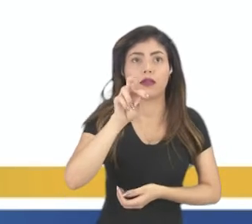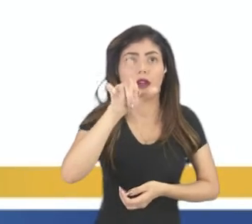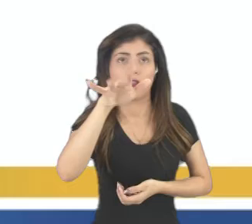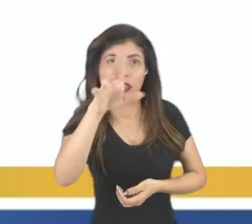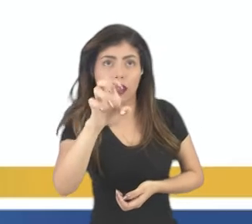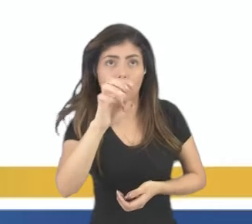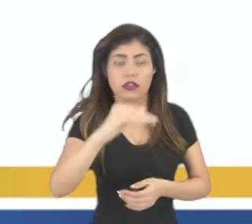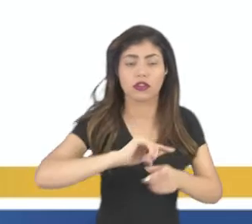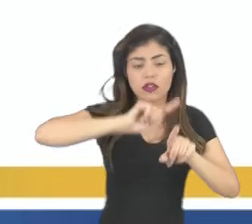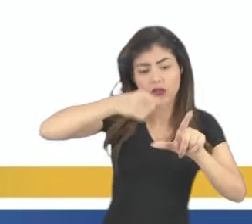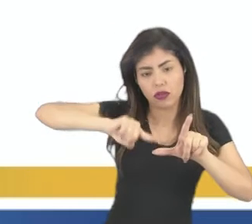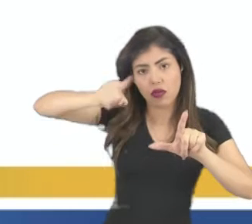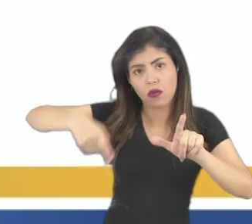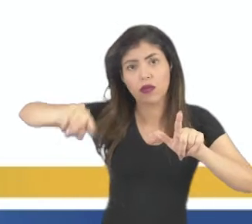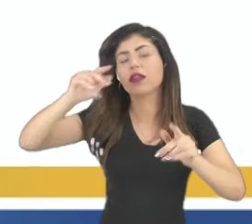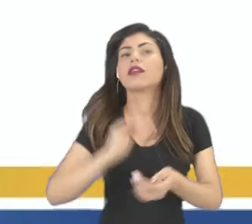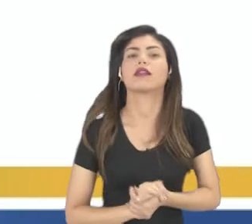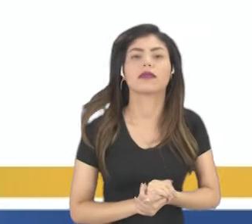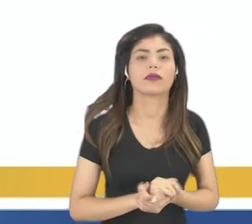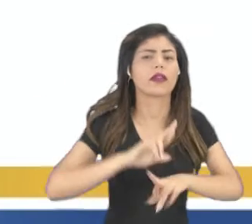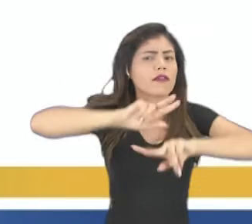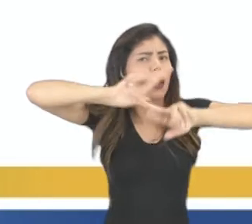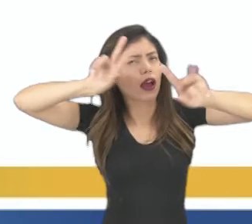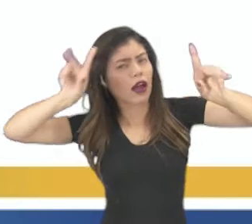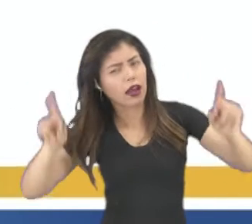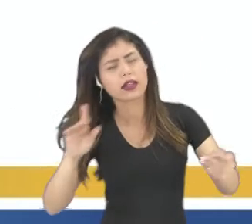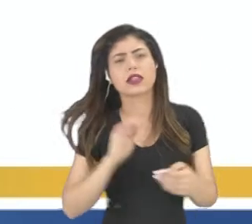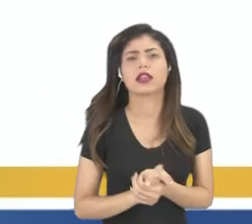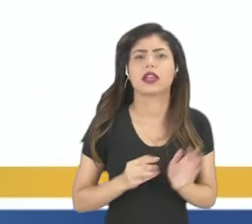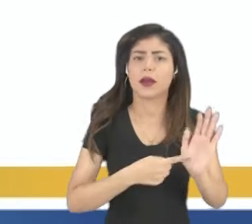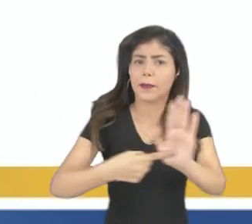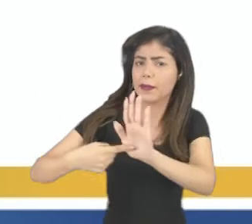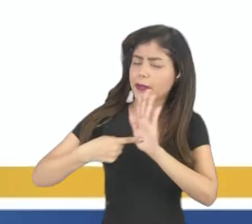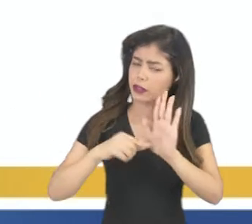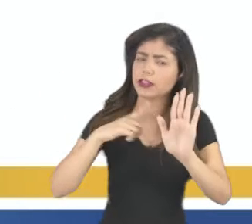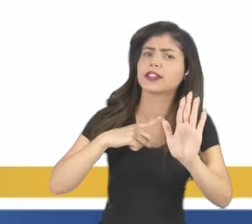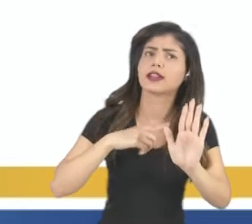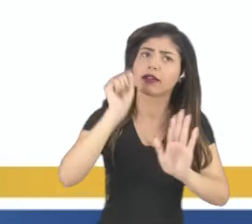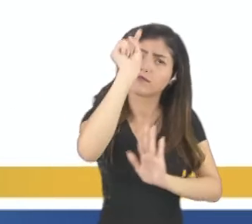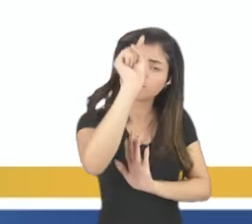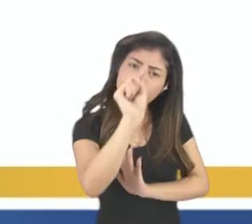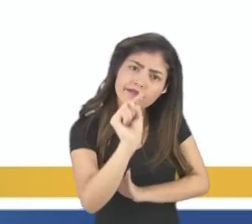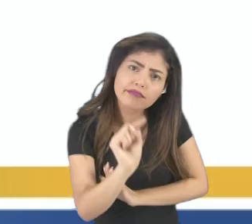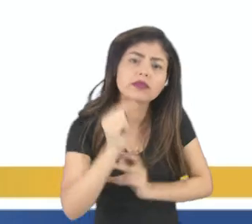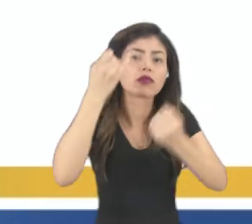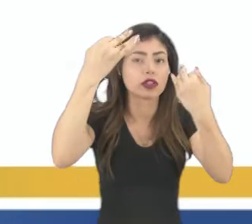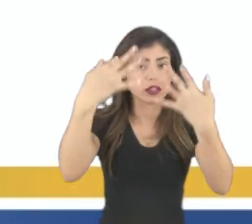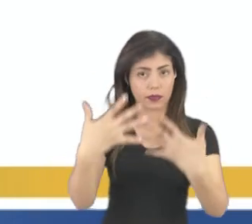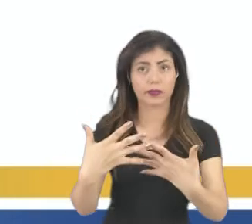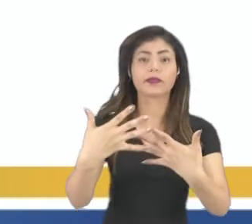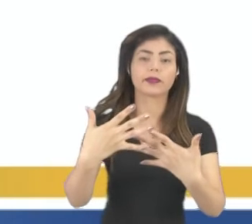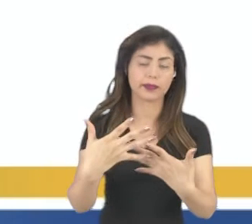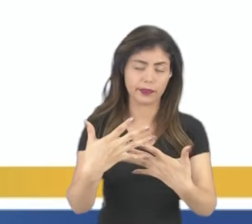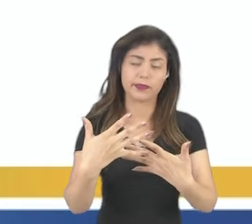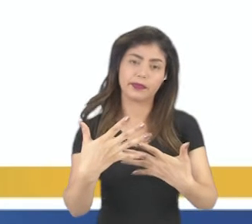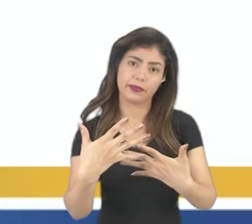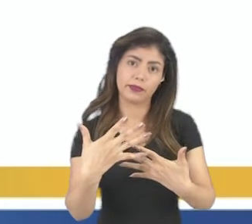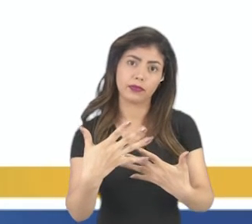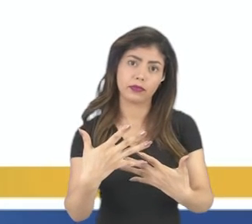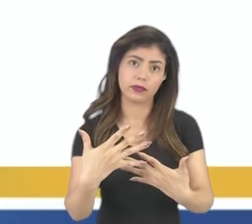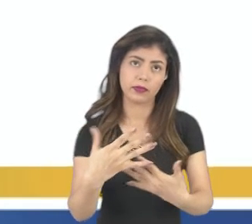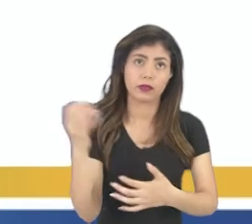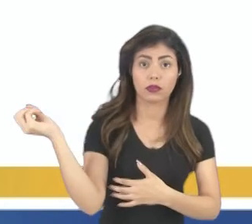compreendida como partícula e como onda então vários fenômenos que derivam desses tópicos aí vão ser explicado A partir